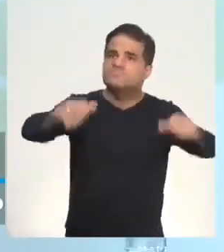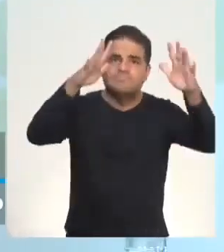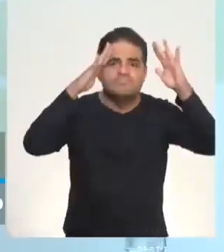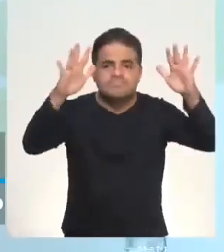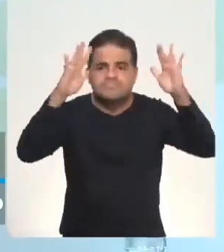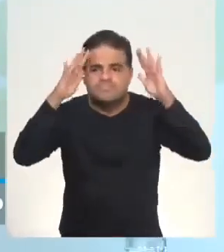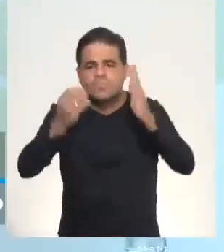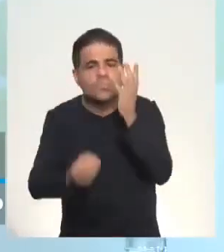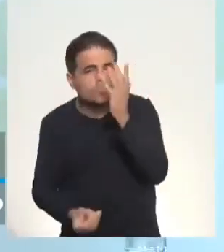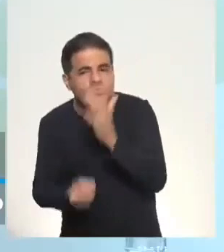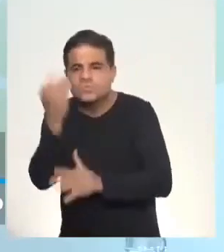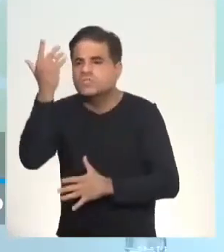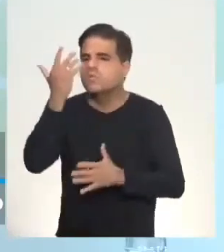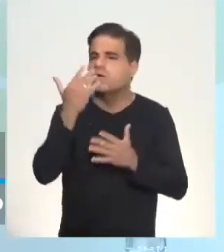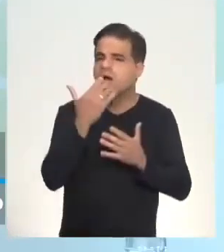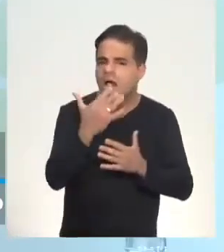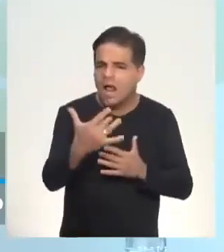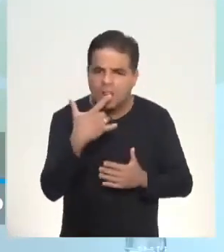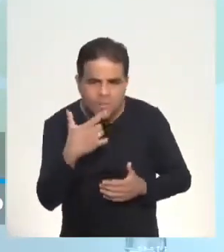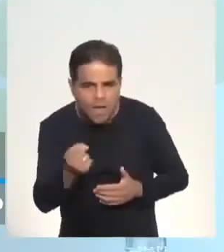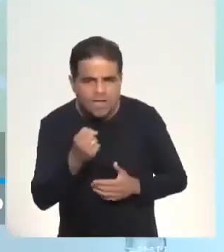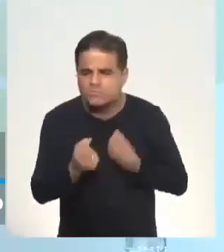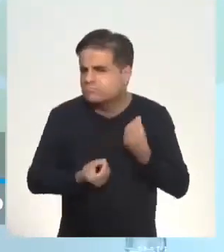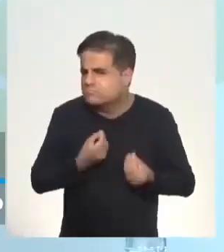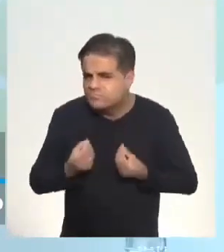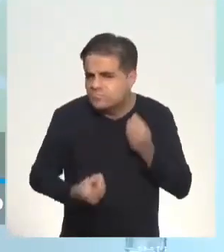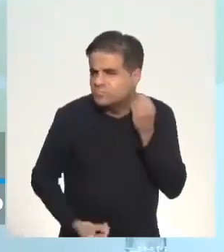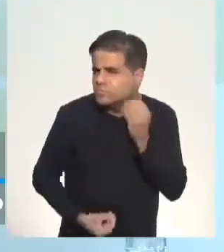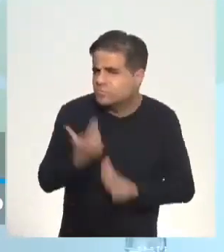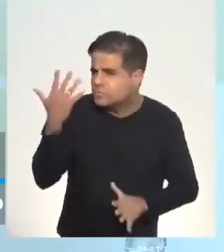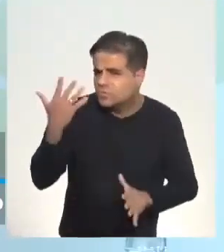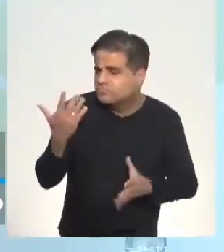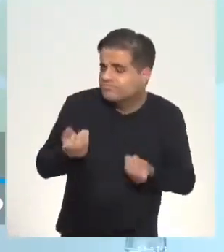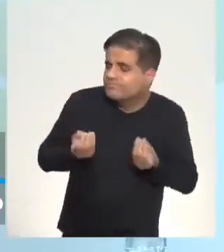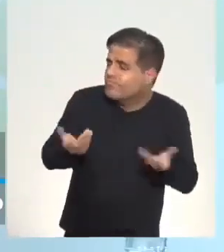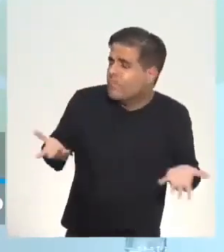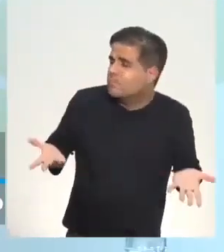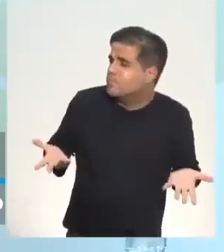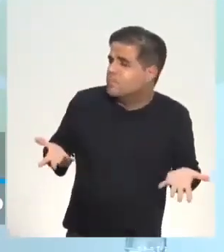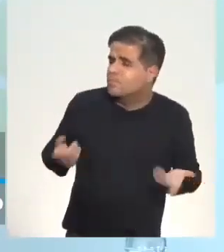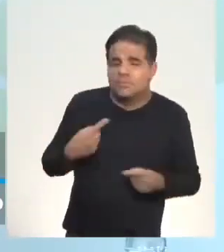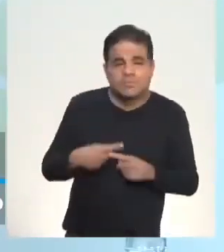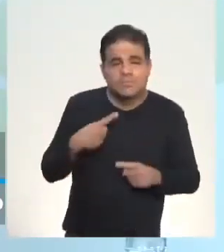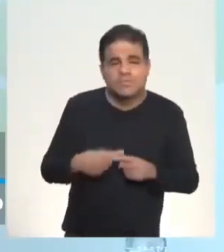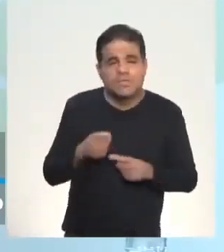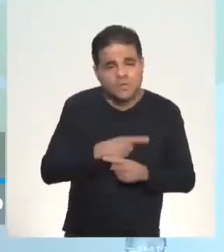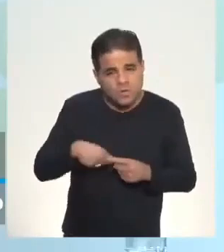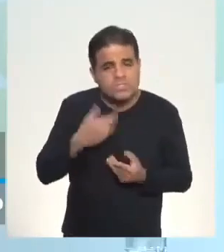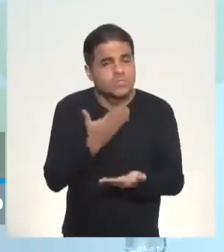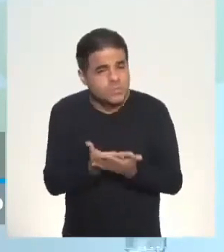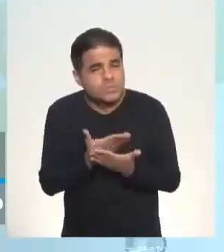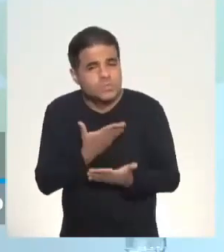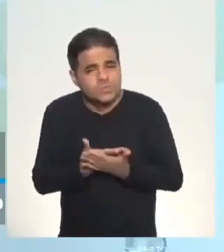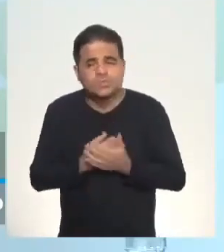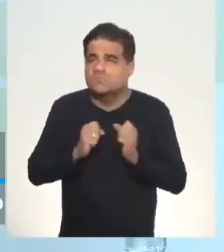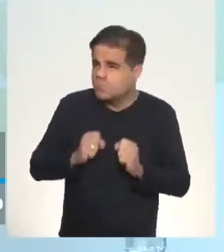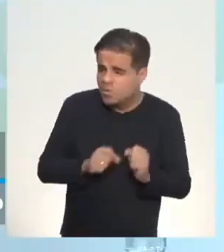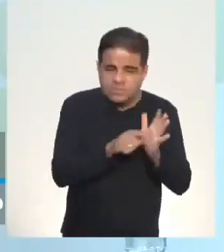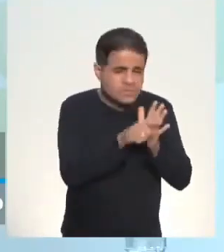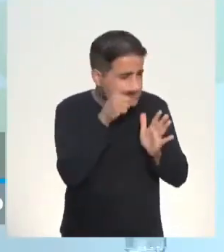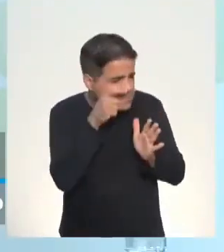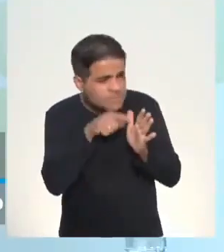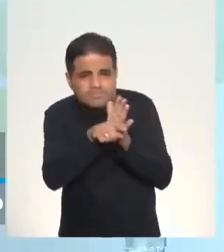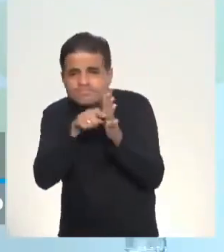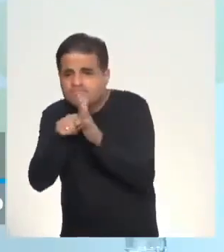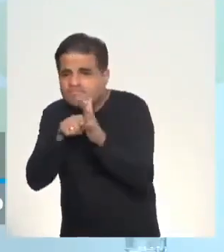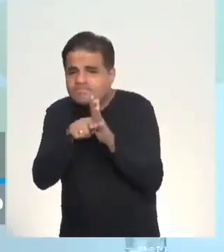que surgiu a linguagem, né, professor Mauro? Como será que surgiu a linguagem? Porque apesar de a gente ter estudos, a gente pode especular aqui também,